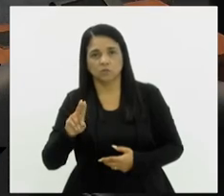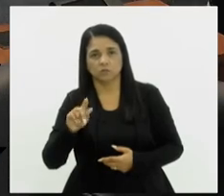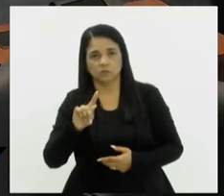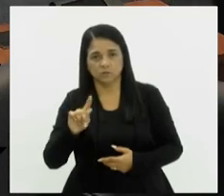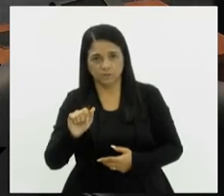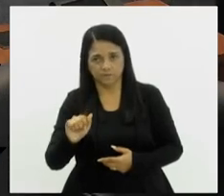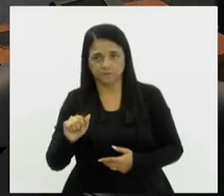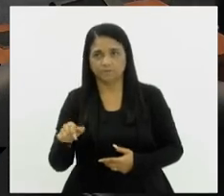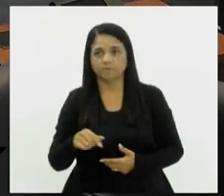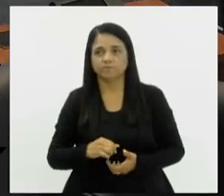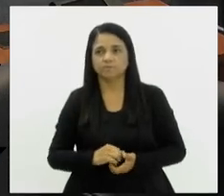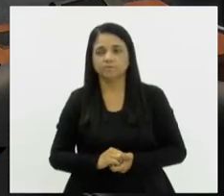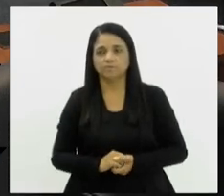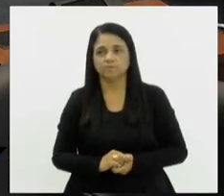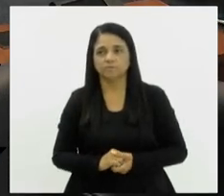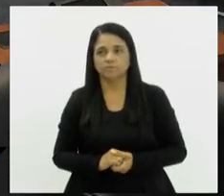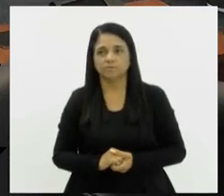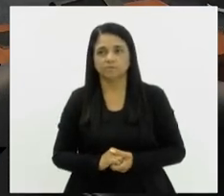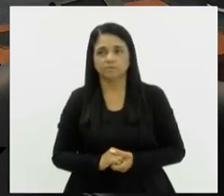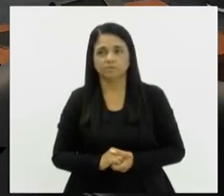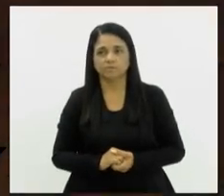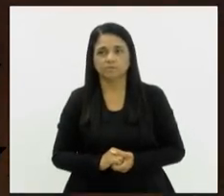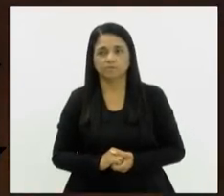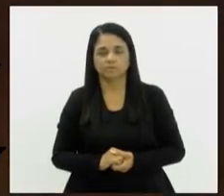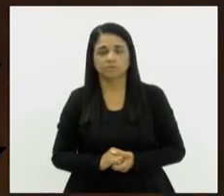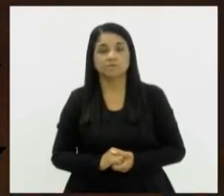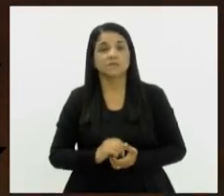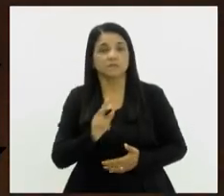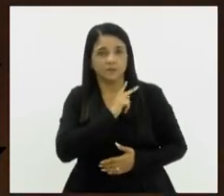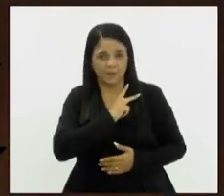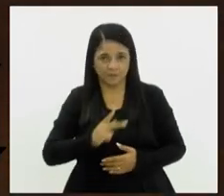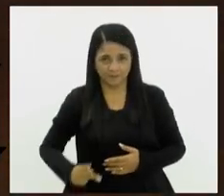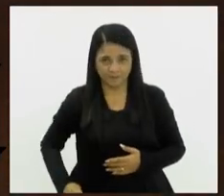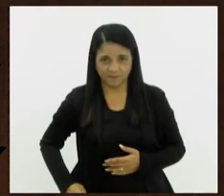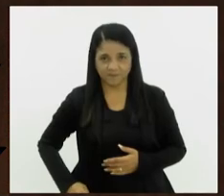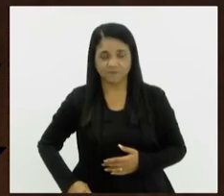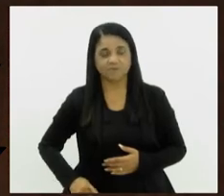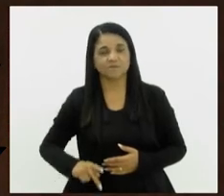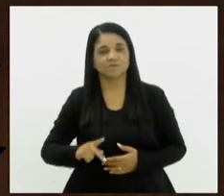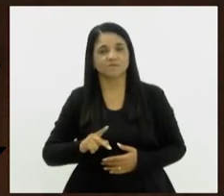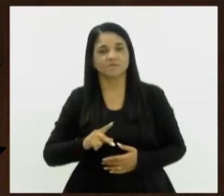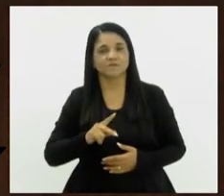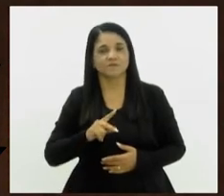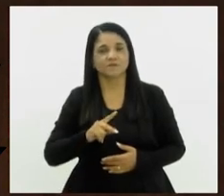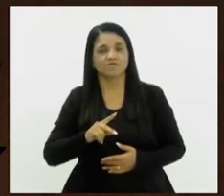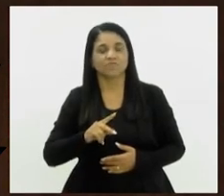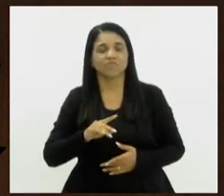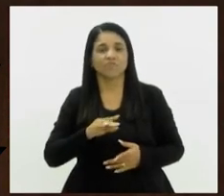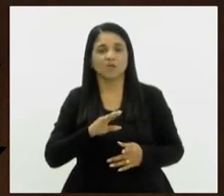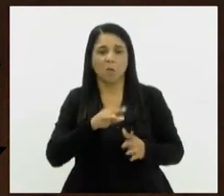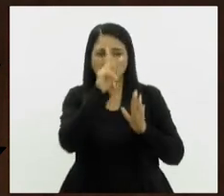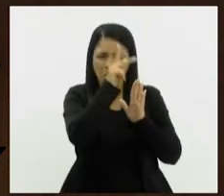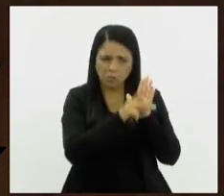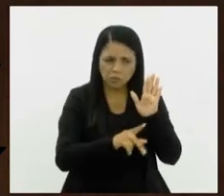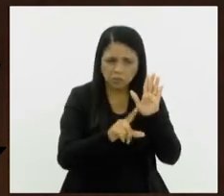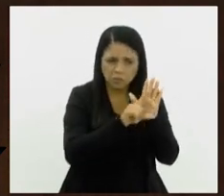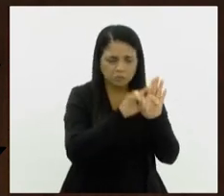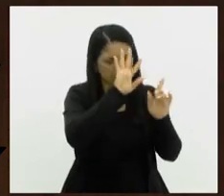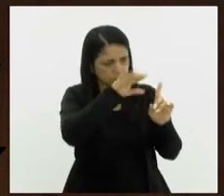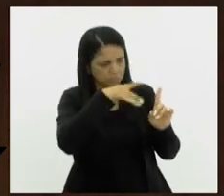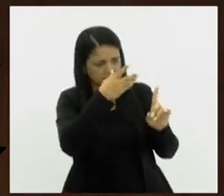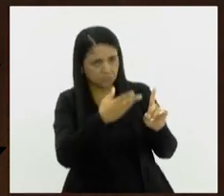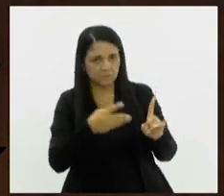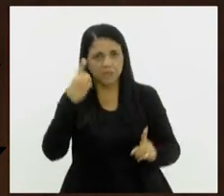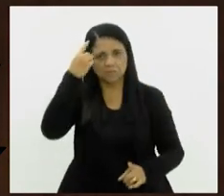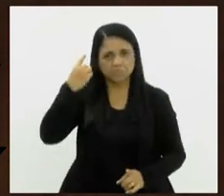Senhora Presidente, elogiar o projeto apresentado pela deputada Dani